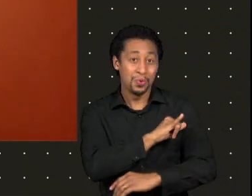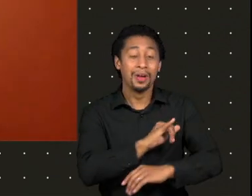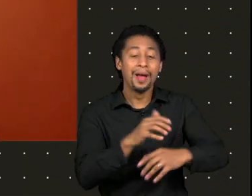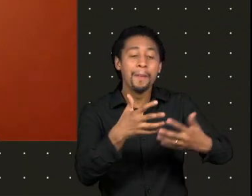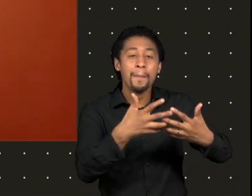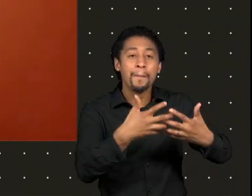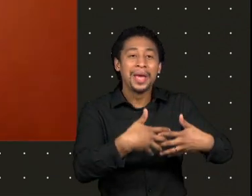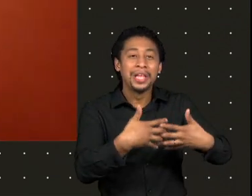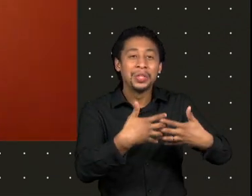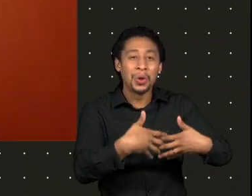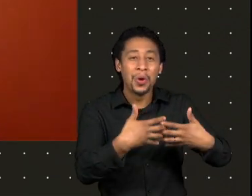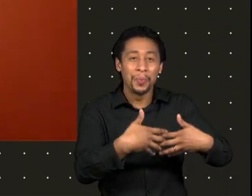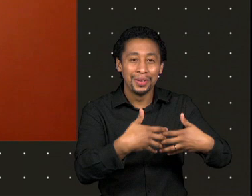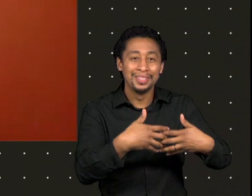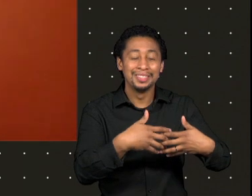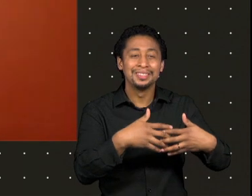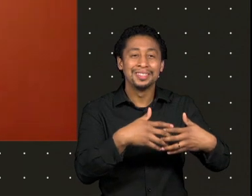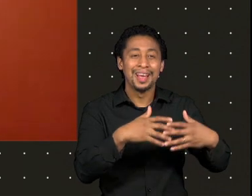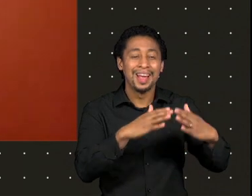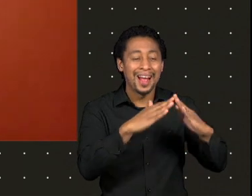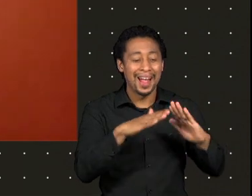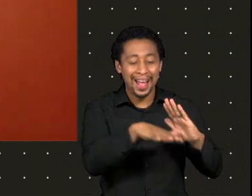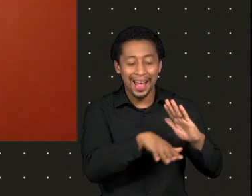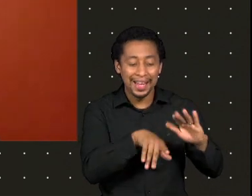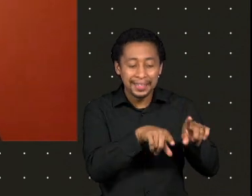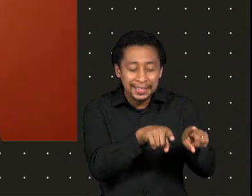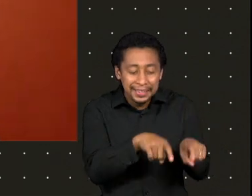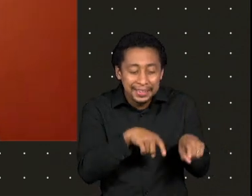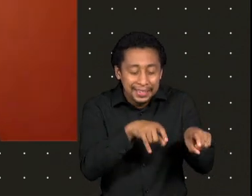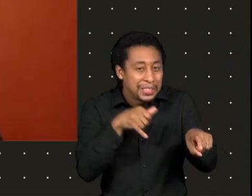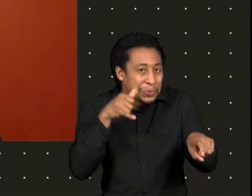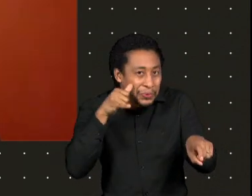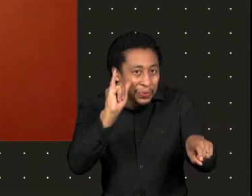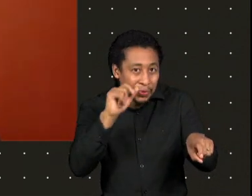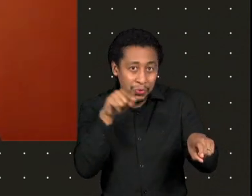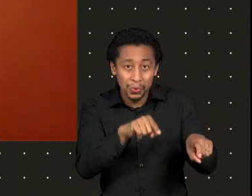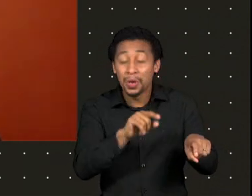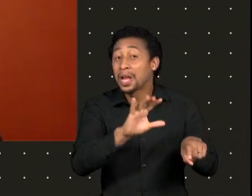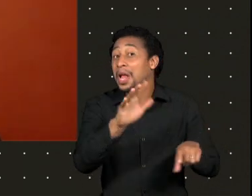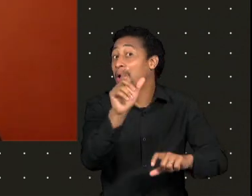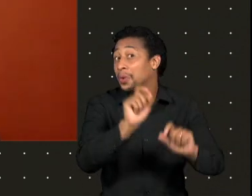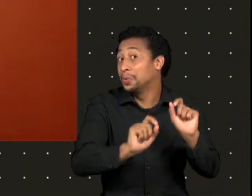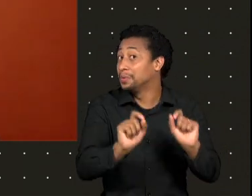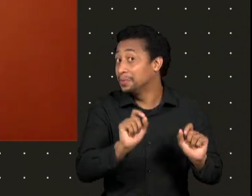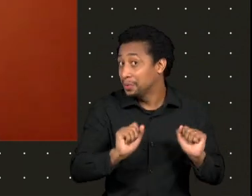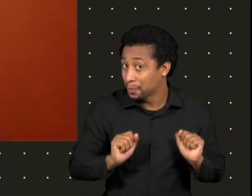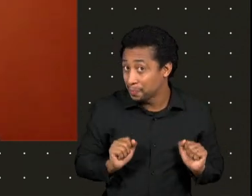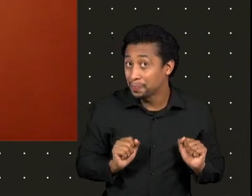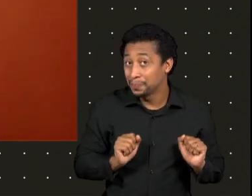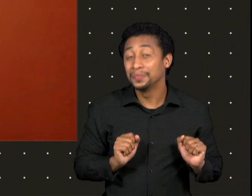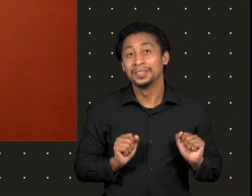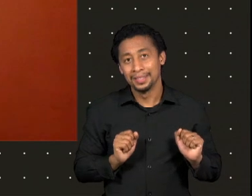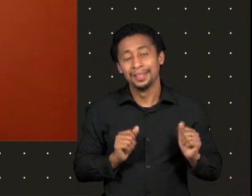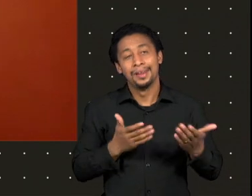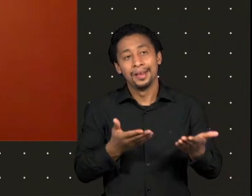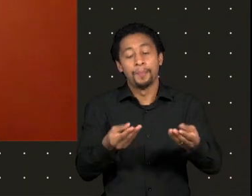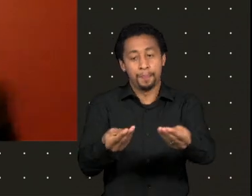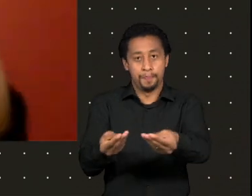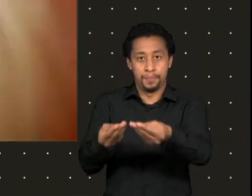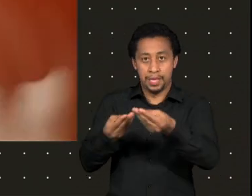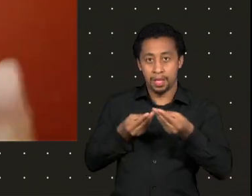tal, e ele e a Tizuki Yamazaki foram com um livro, Tenda dos Milagres, para a gente